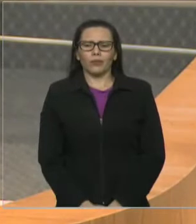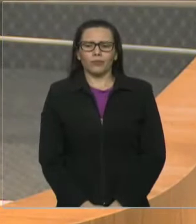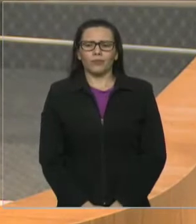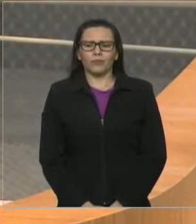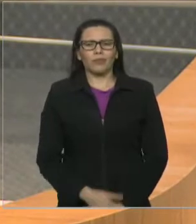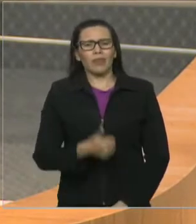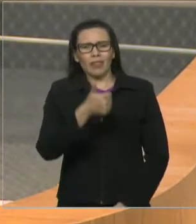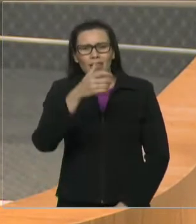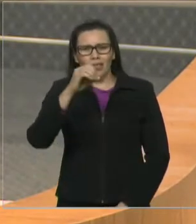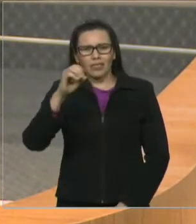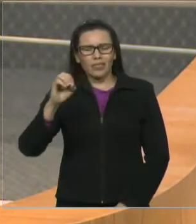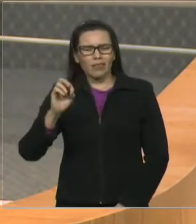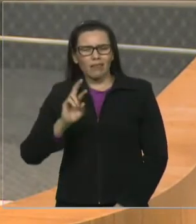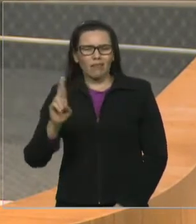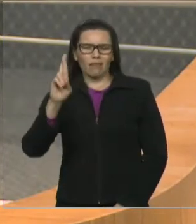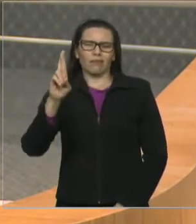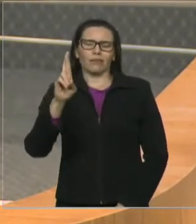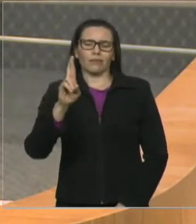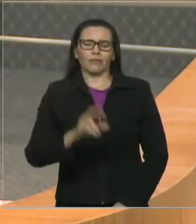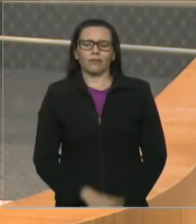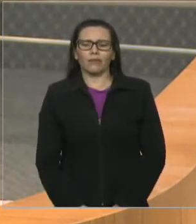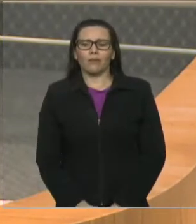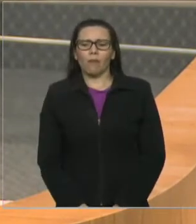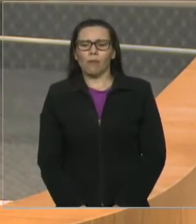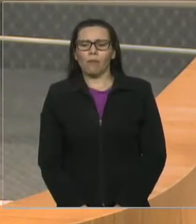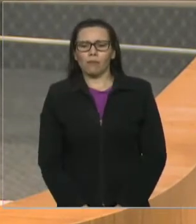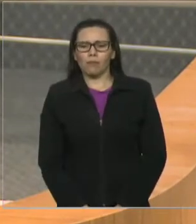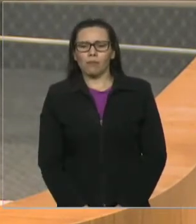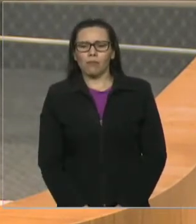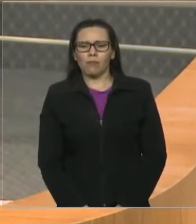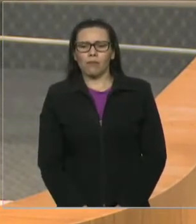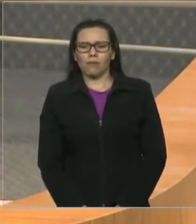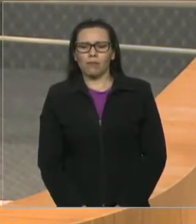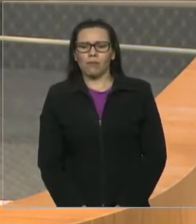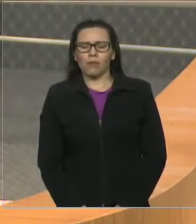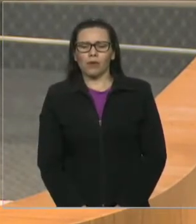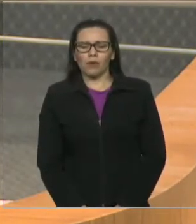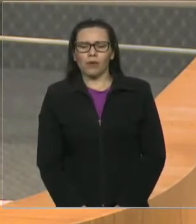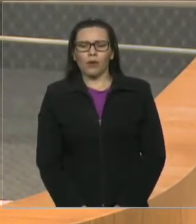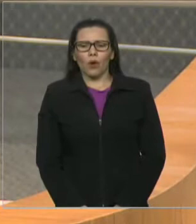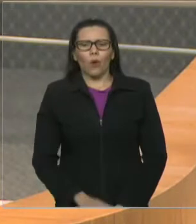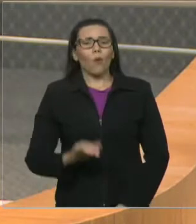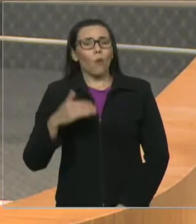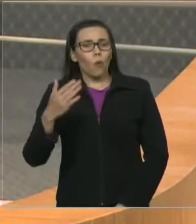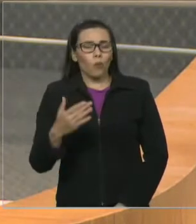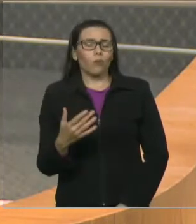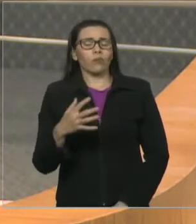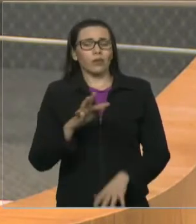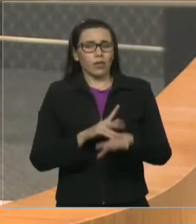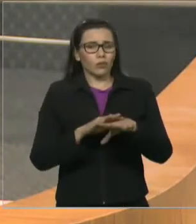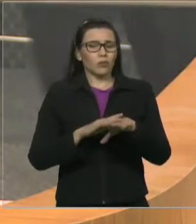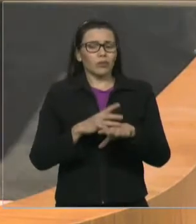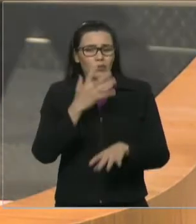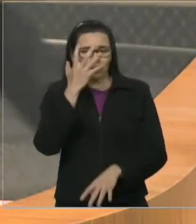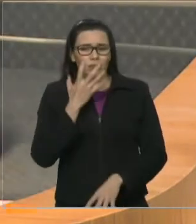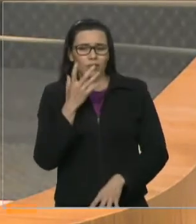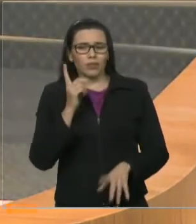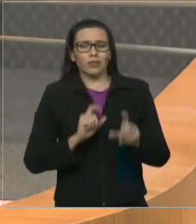exemplo, para a doença de Crohn, que ela tem uma apresentação mais grave, a medicação principal é